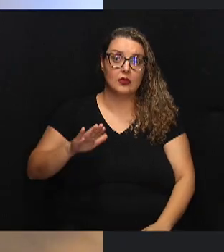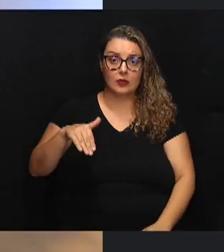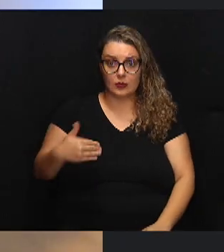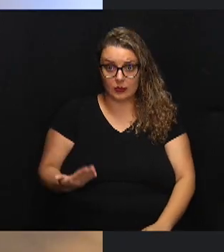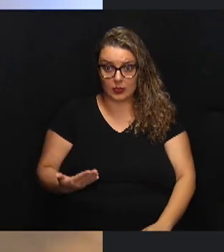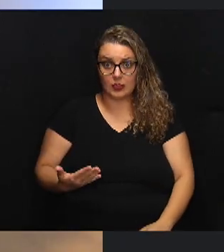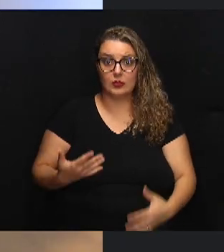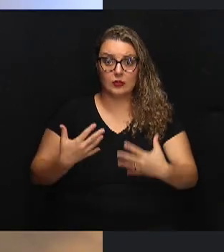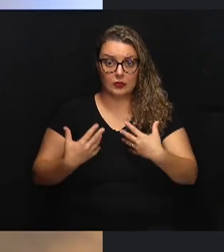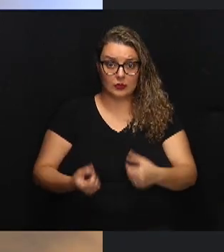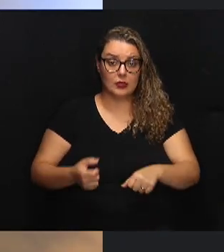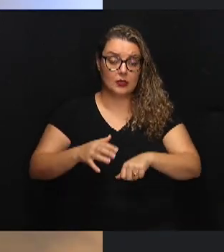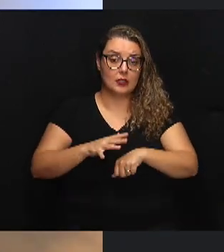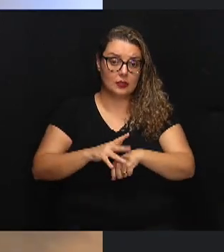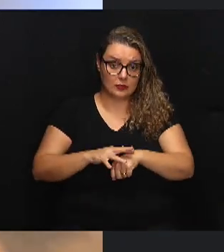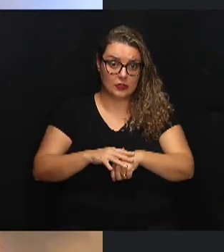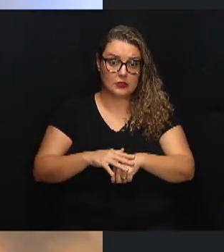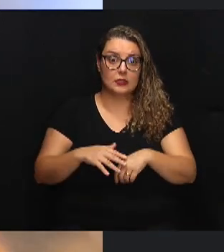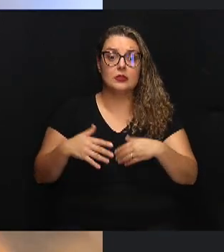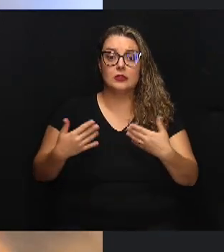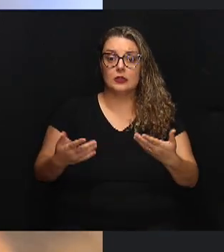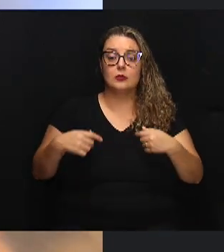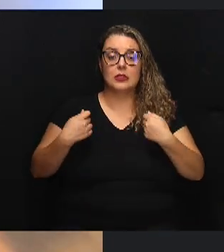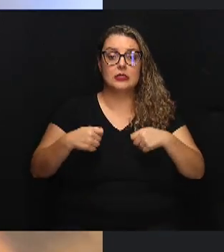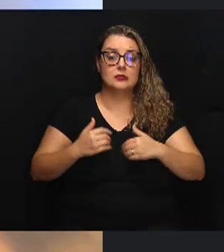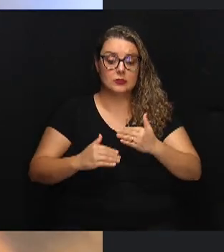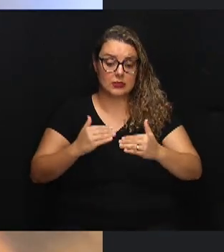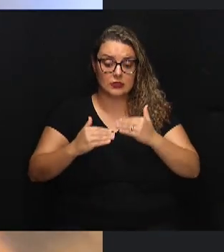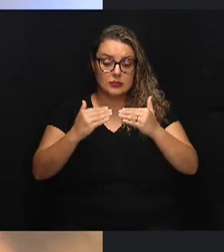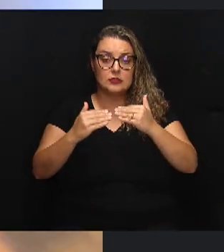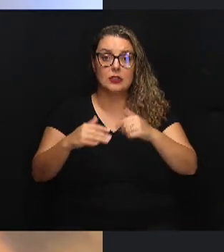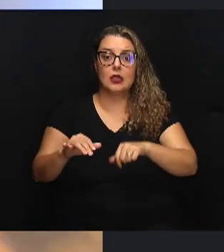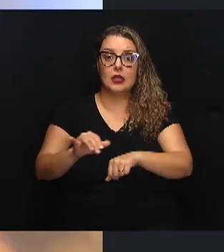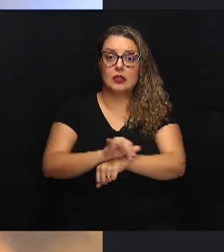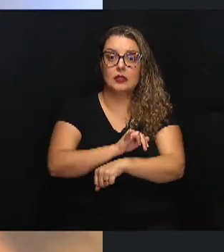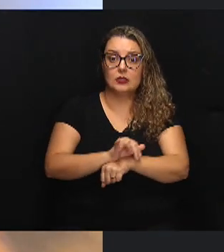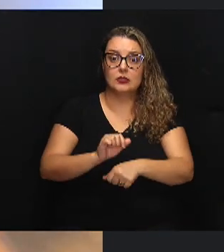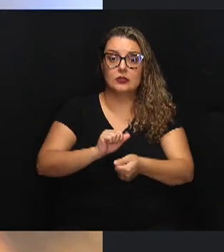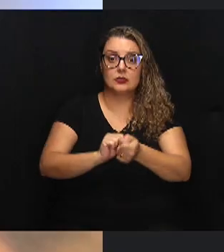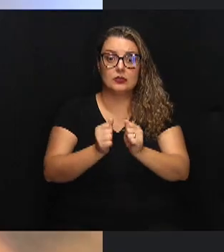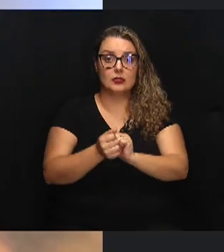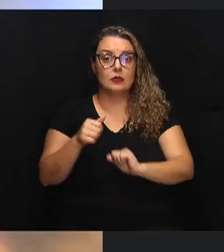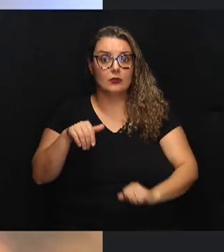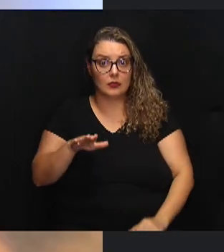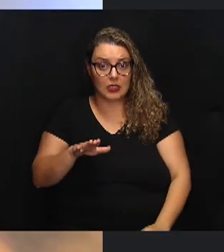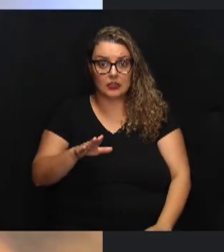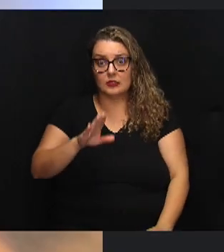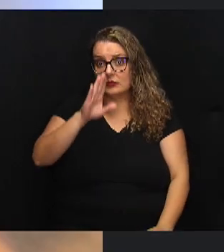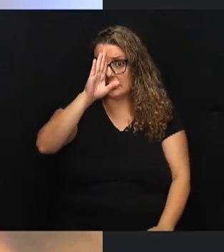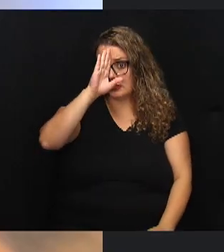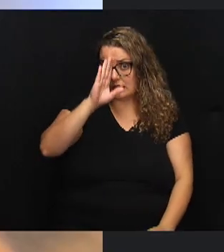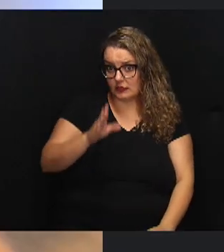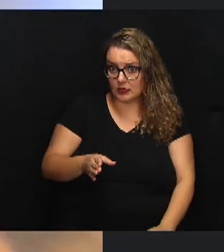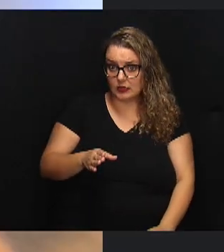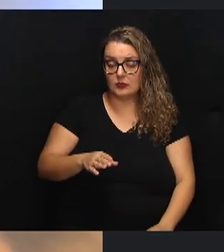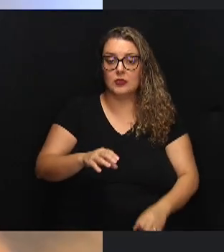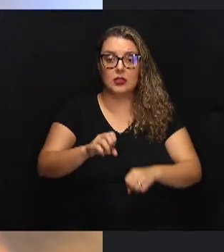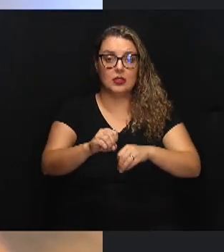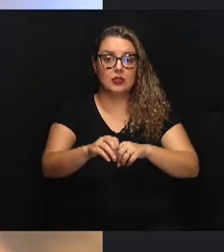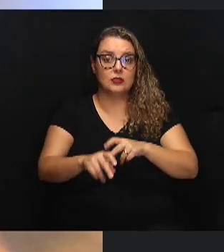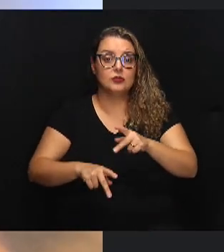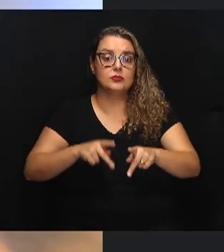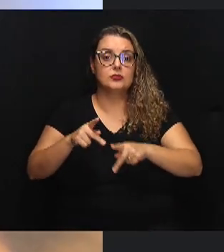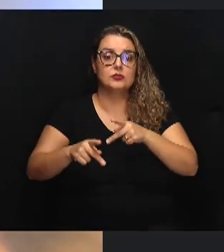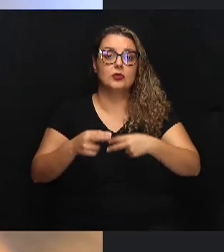por essa doença. Então, precisamos ainda desenvolver estratégias mais adequadas, mas principalmente educar a população